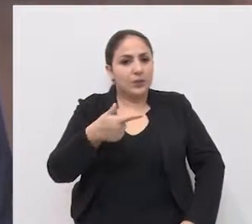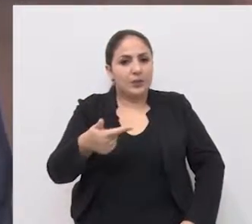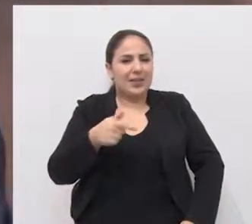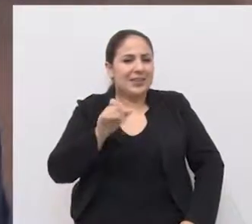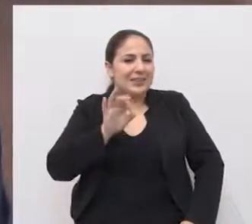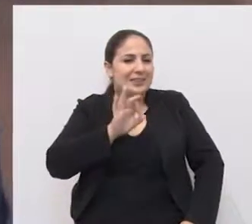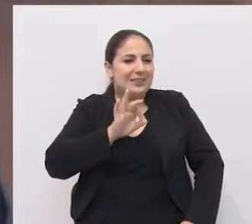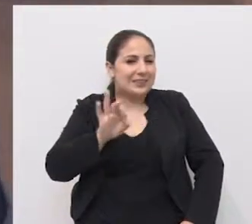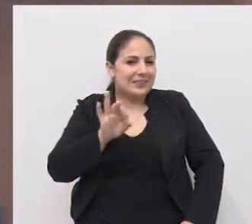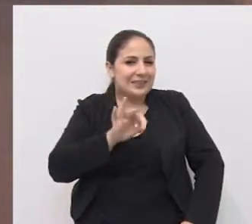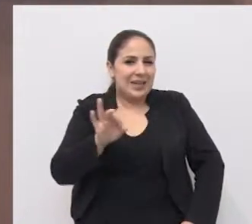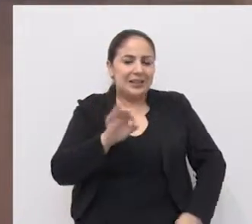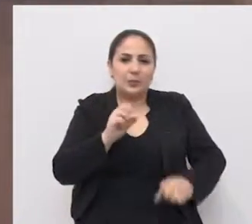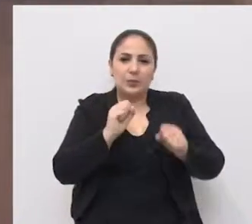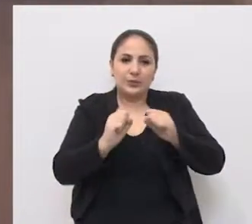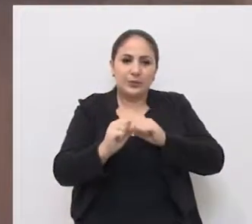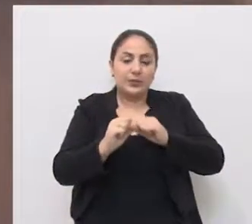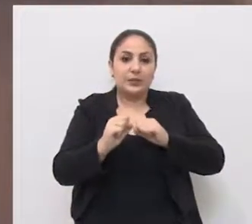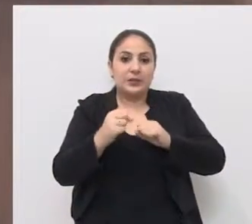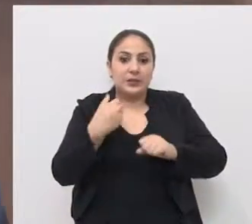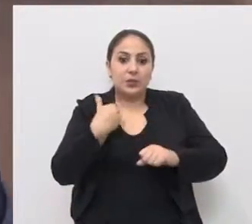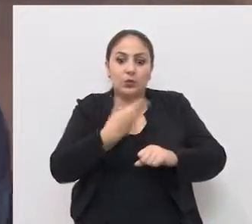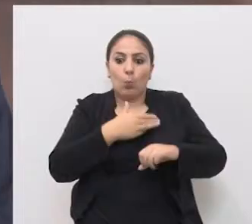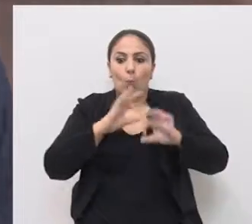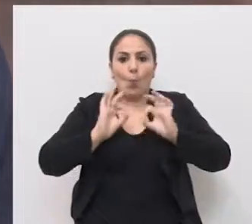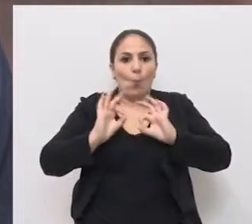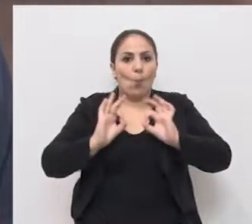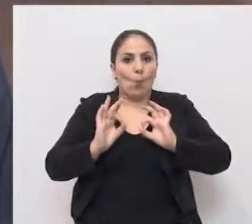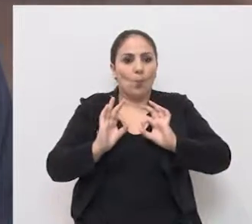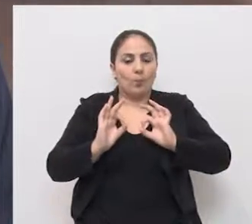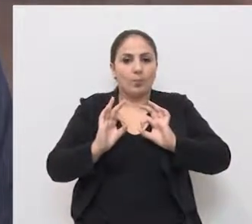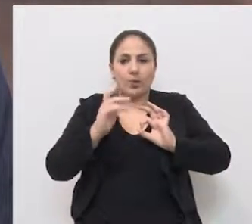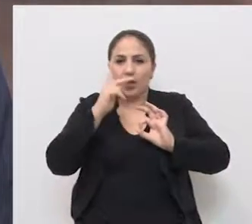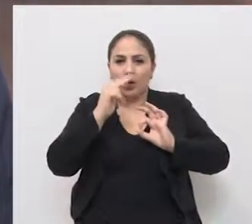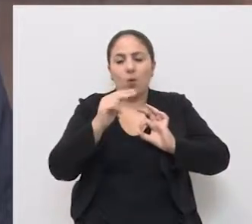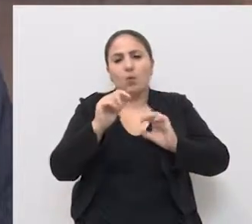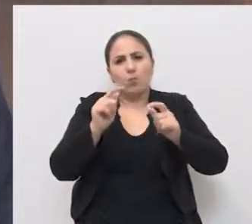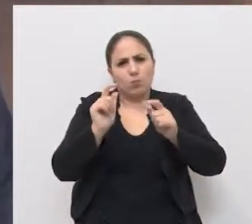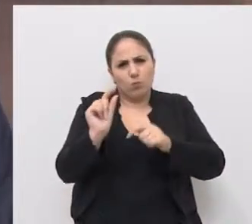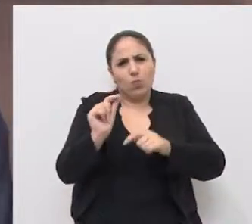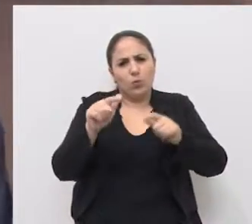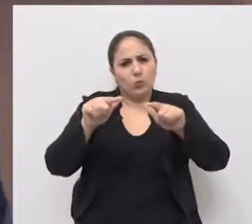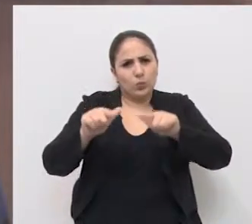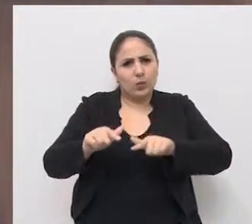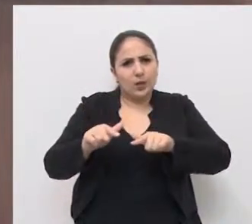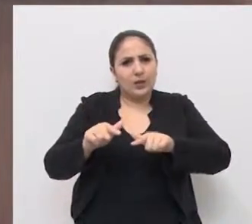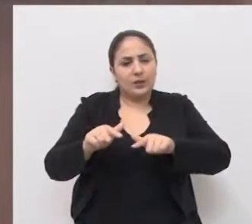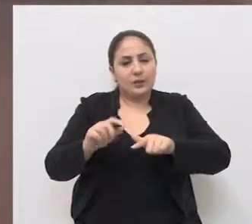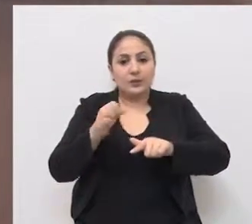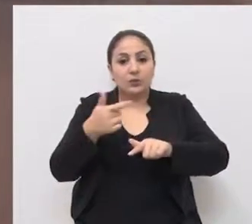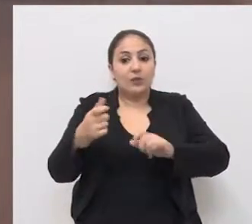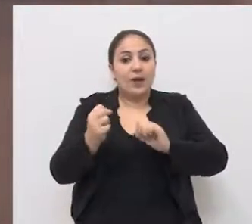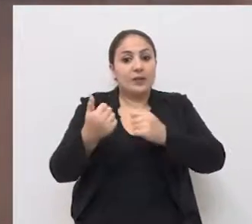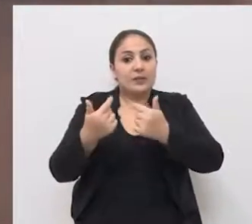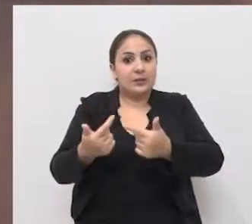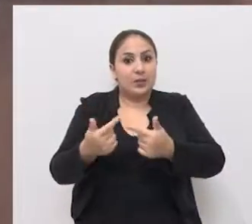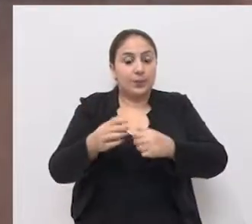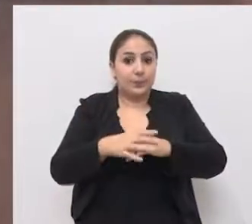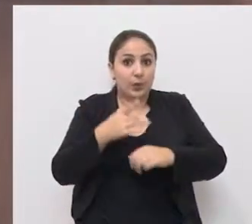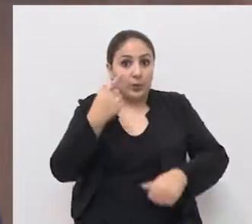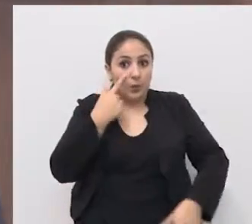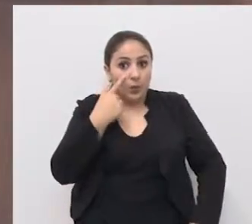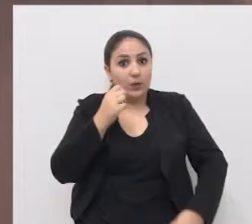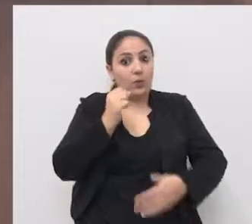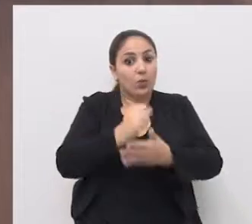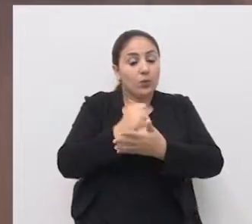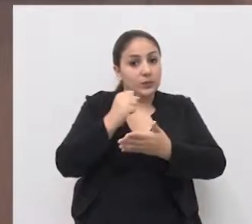não exista a mínima possibilidade de ficarmos sem, mesmo que seja um pequeno espaço de tempo, sem a ação dos